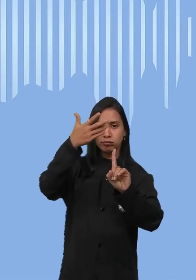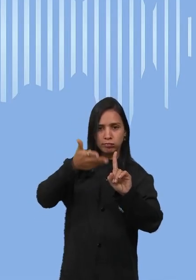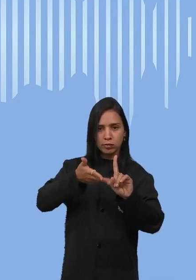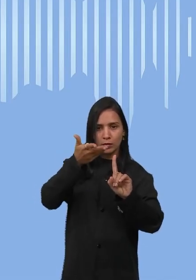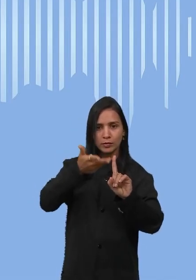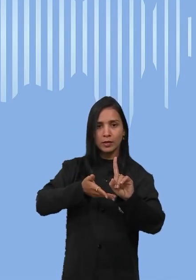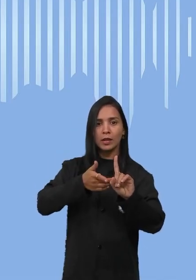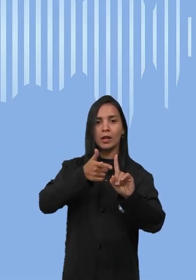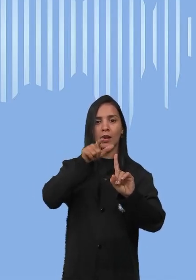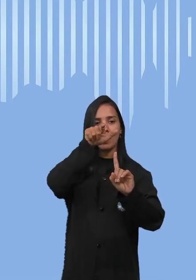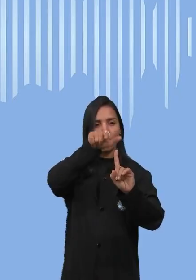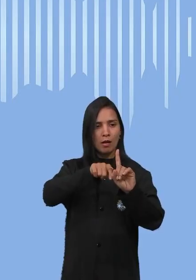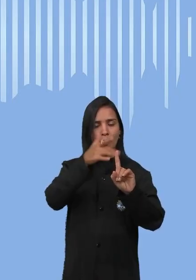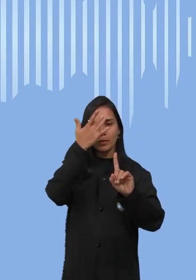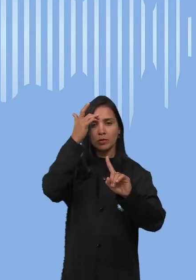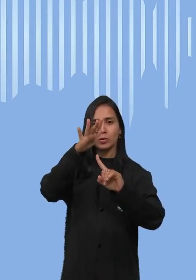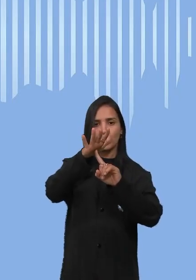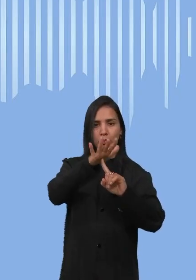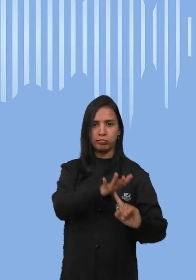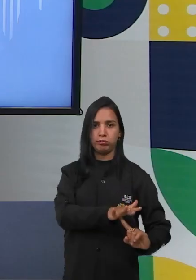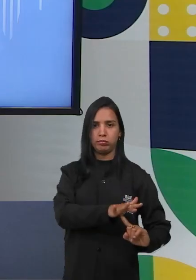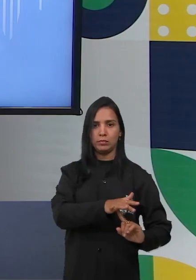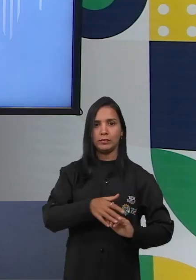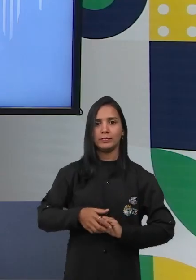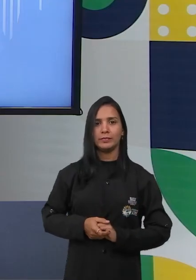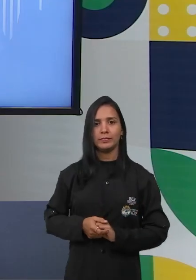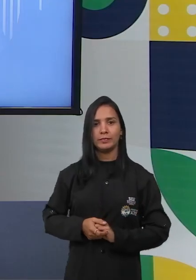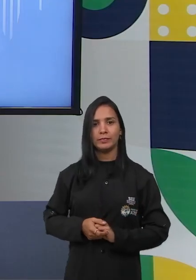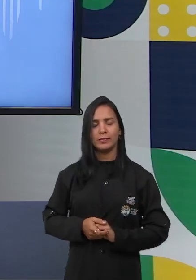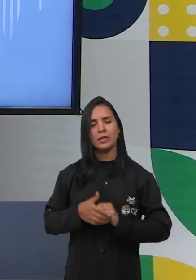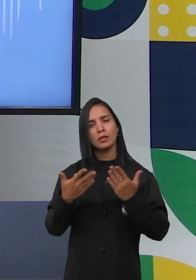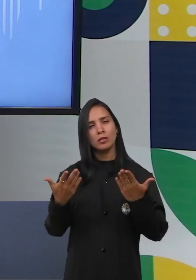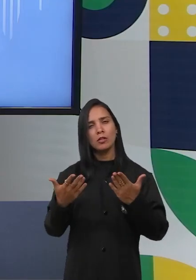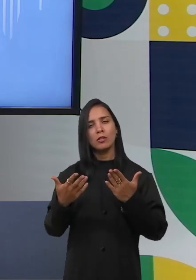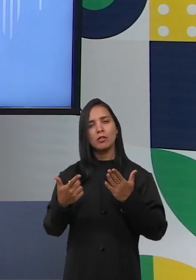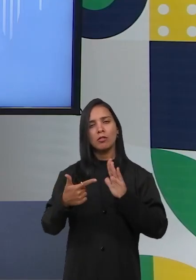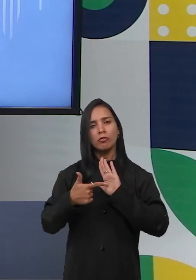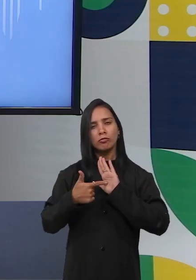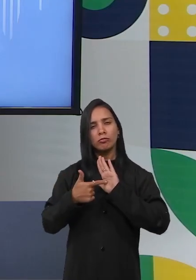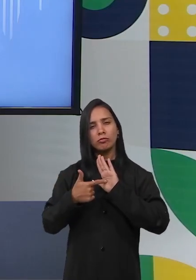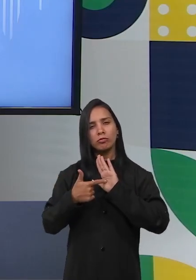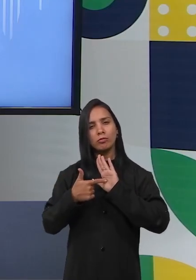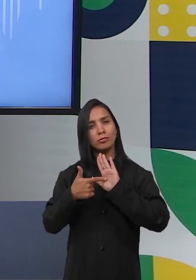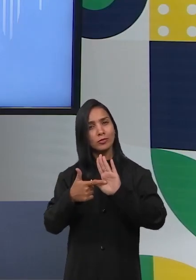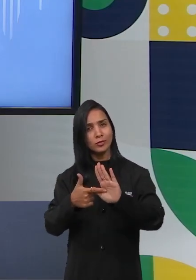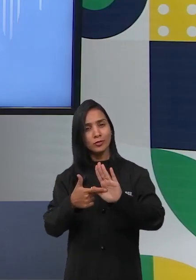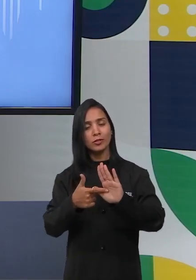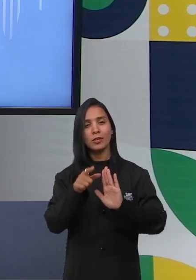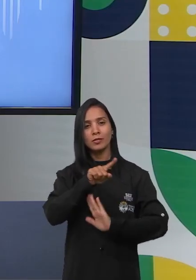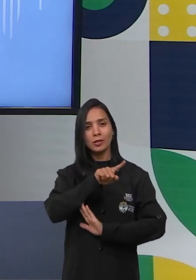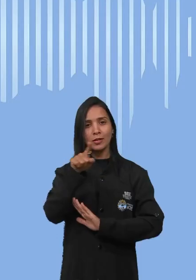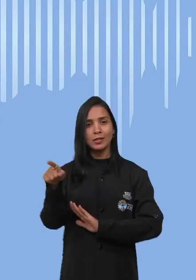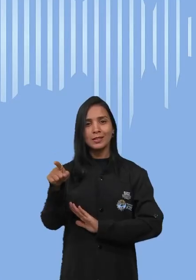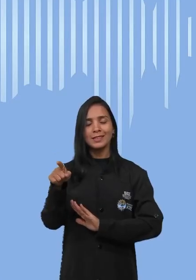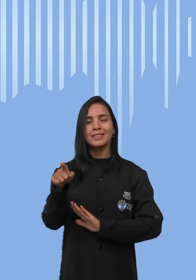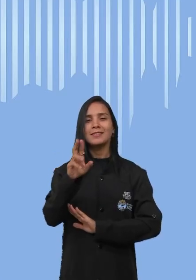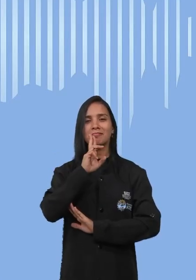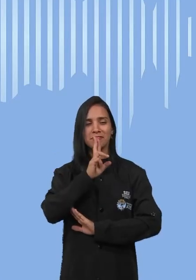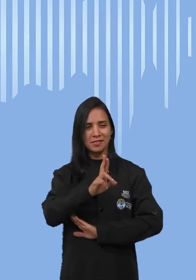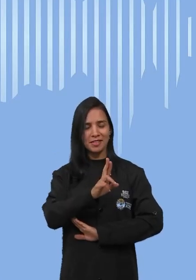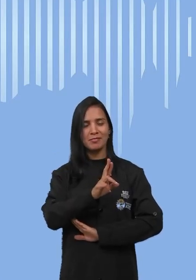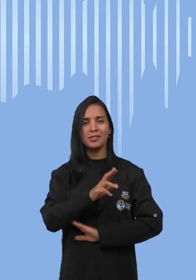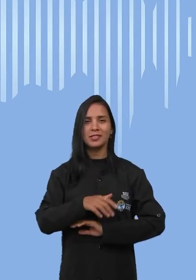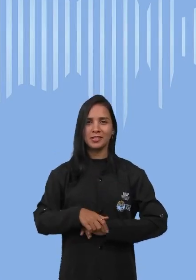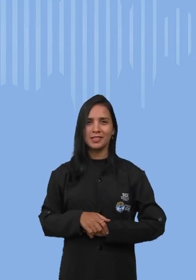gente, O Bêbado e a Equilibrista, vou trazer aqui a resposta, porque o nosso tempo está acabando, então a gente tem que correr aqui.